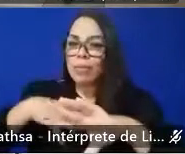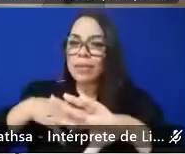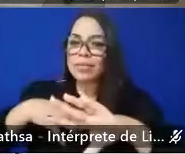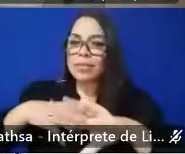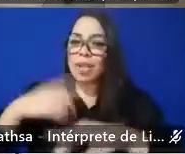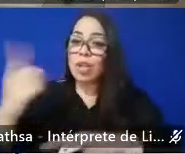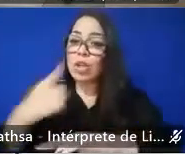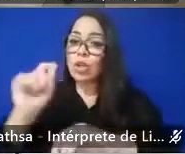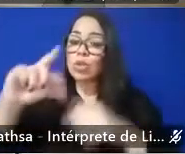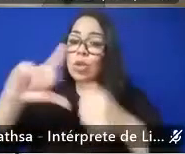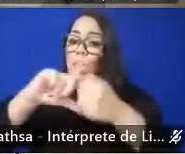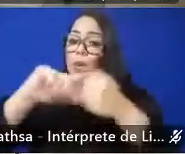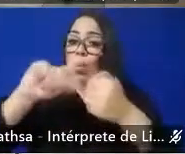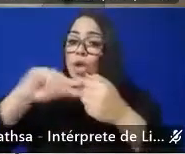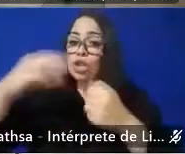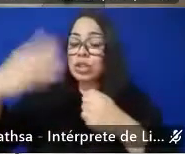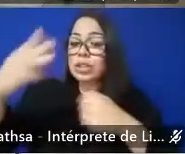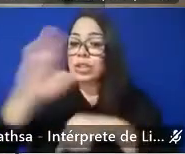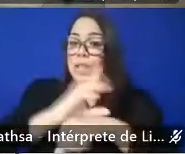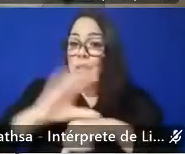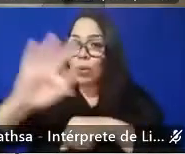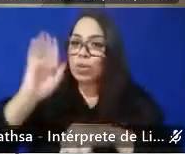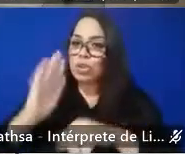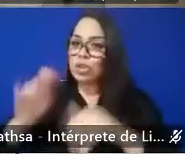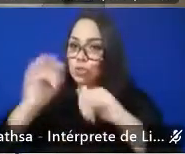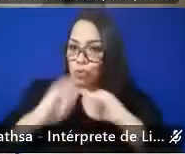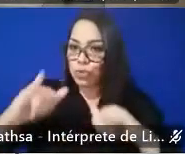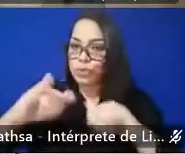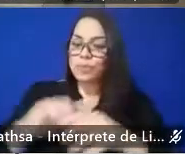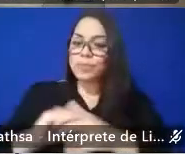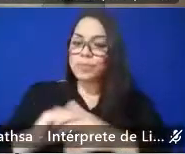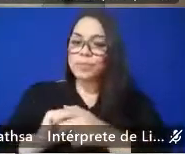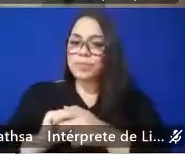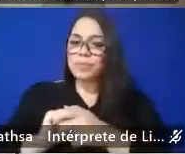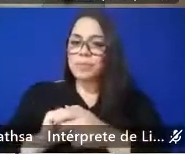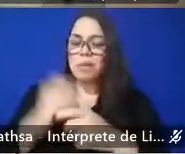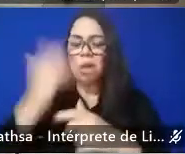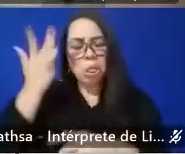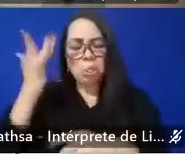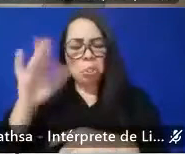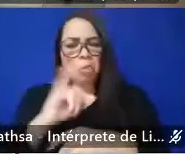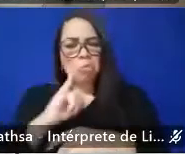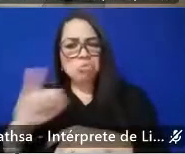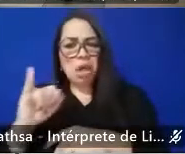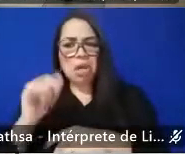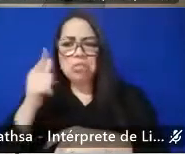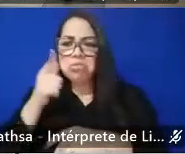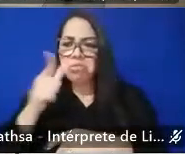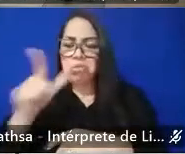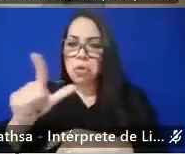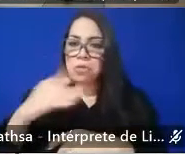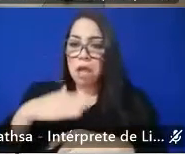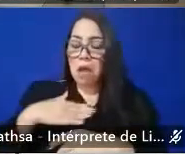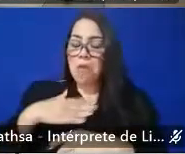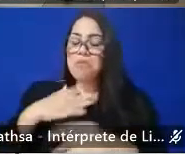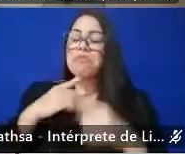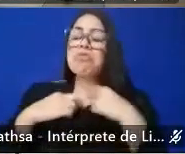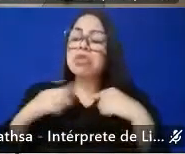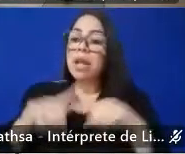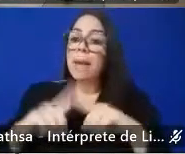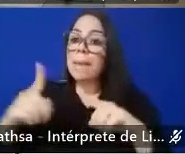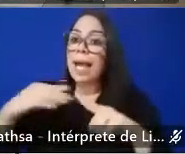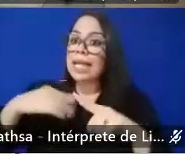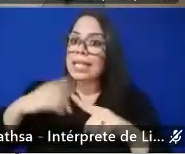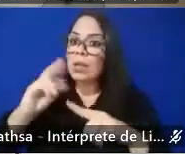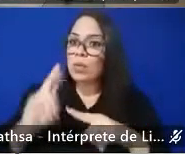artigo 3º da Constituição Federal Não sei se conseguir fazer como gostaria mas posso garantir que dei E continuo